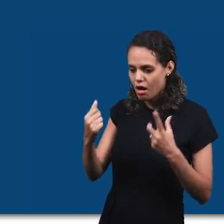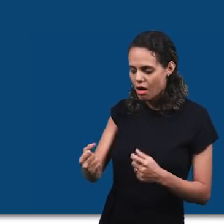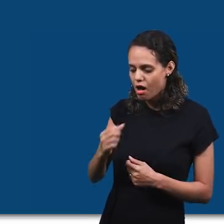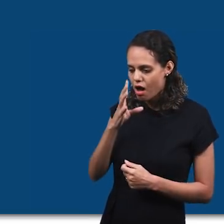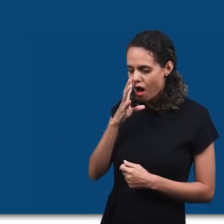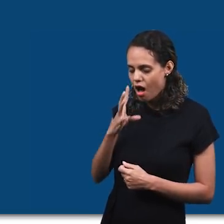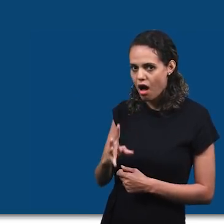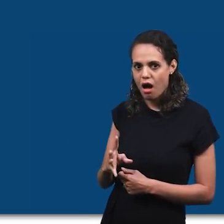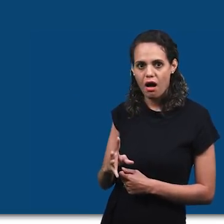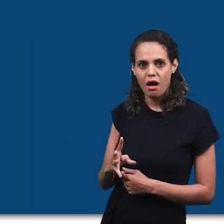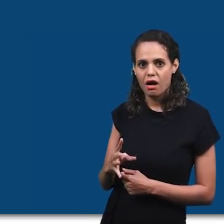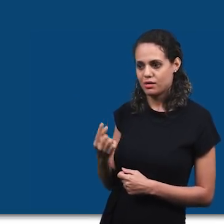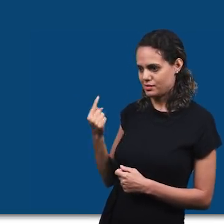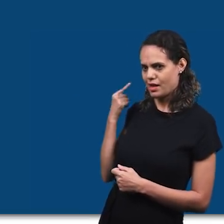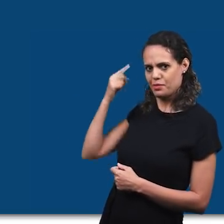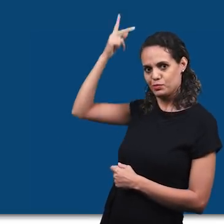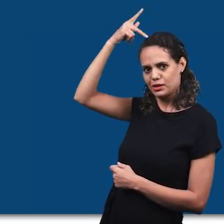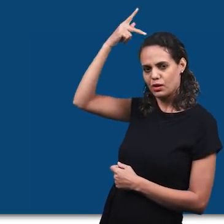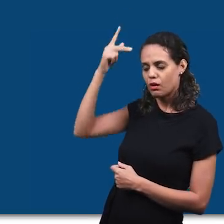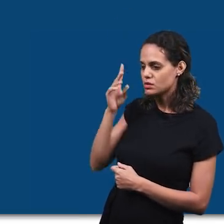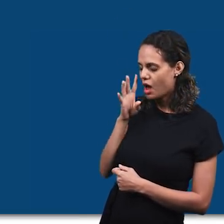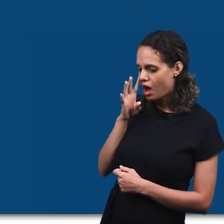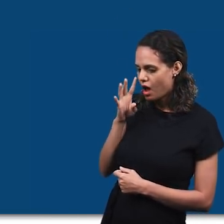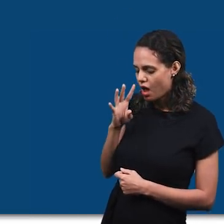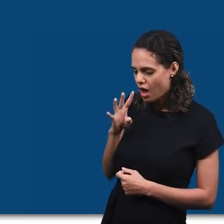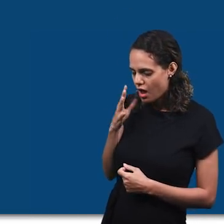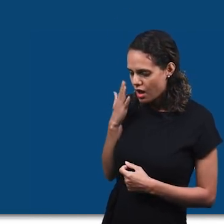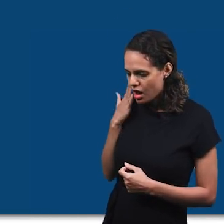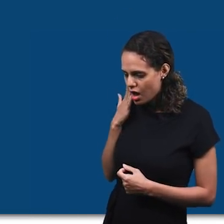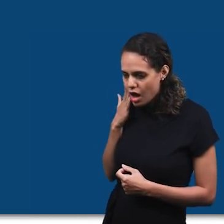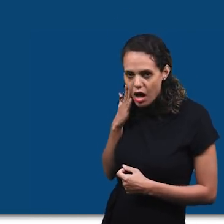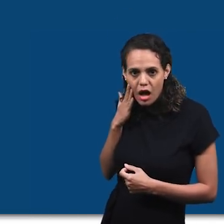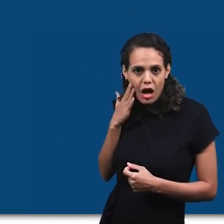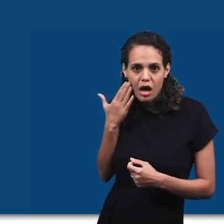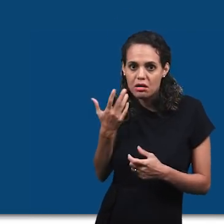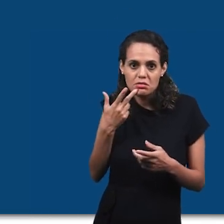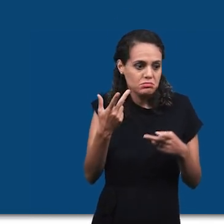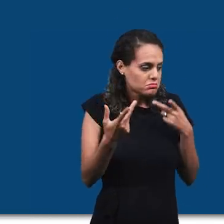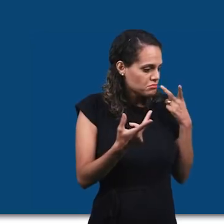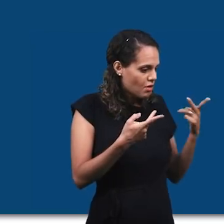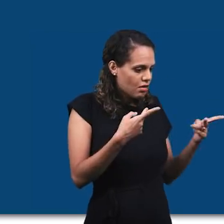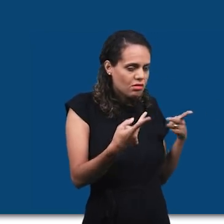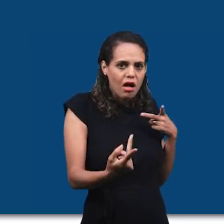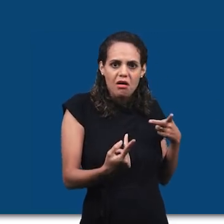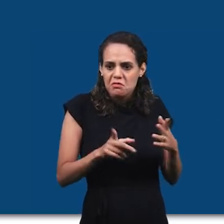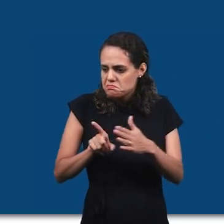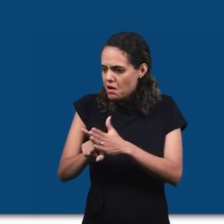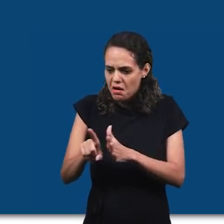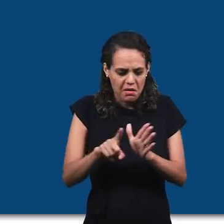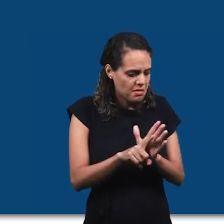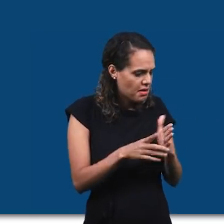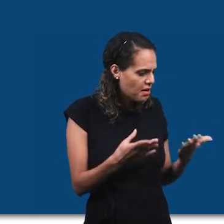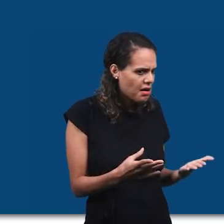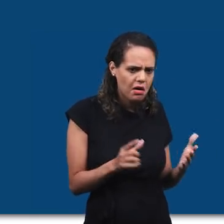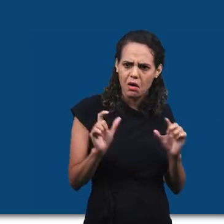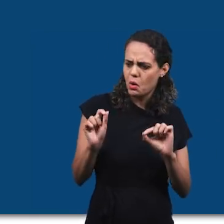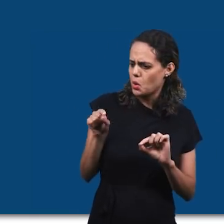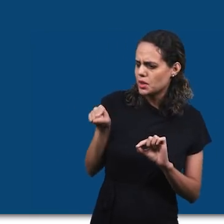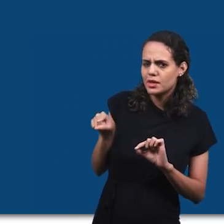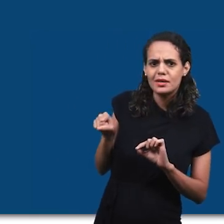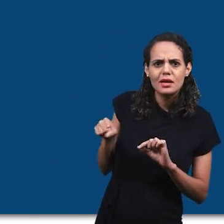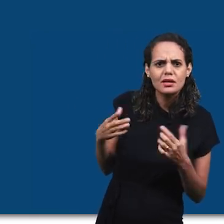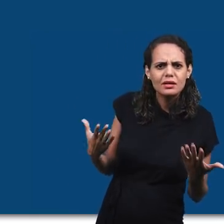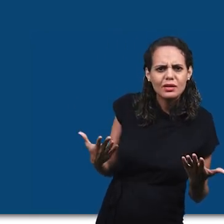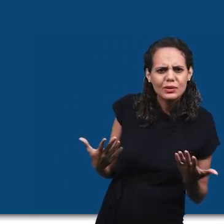se maravilhavam e estavam suspensos, dizendo uns para os outros, que quer dizer